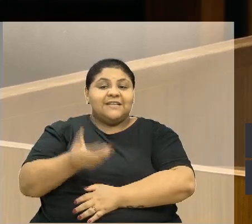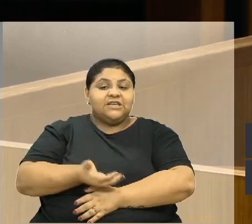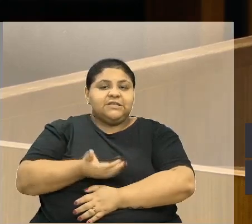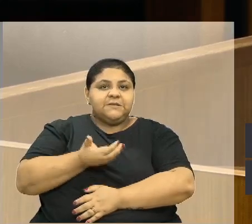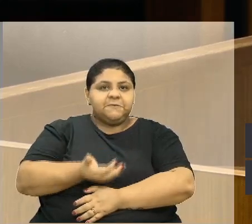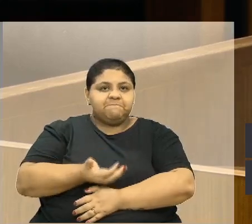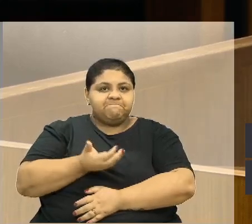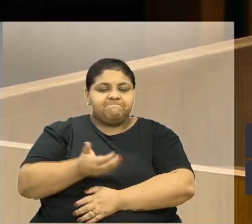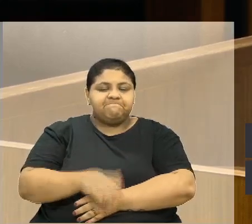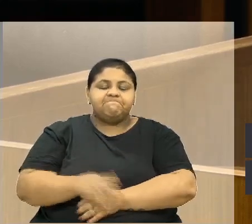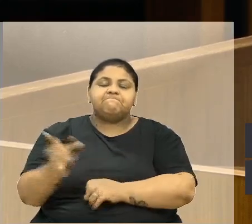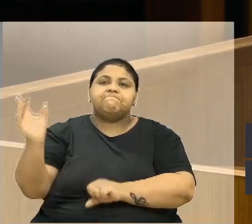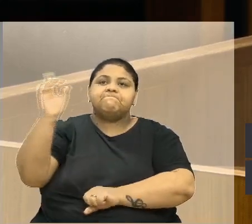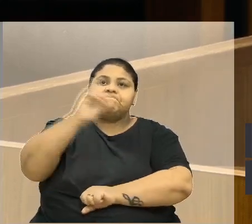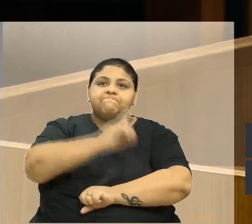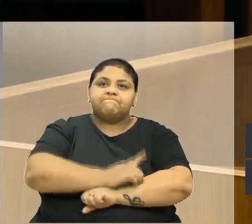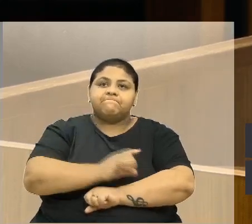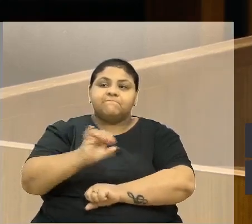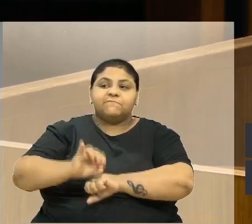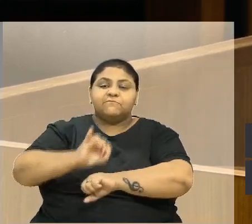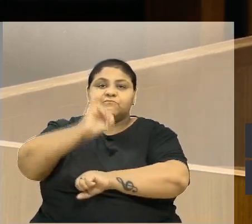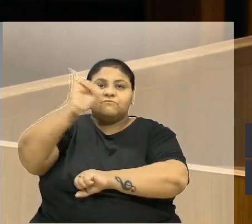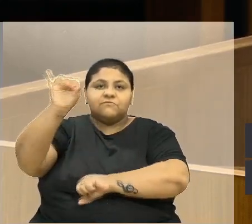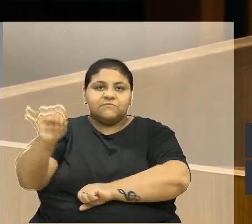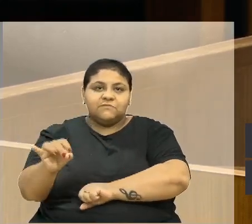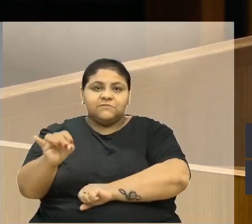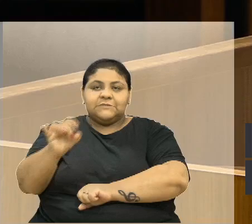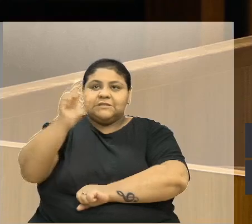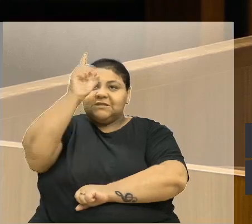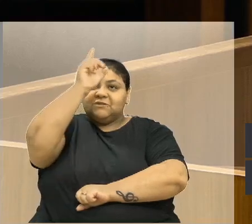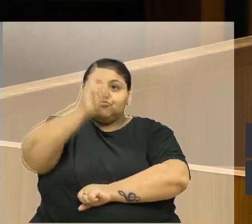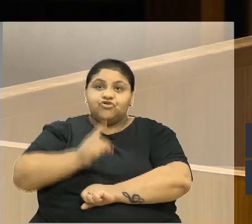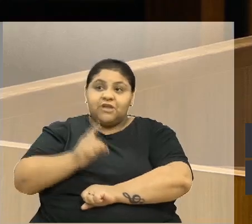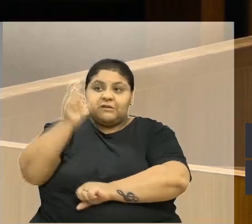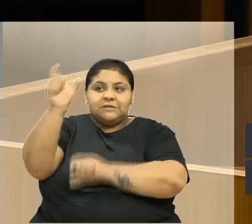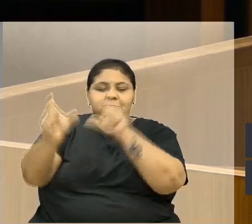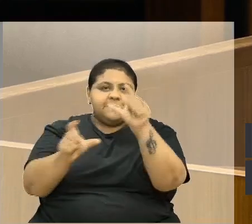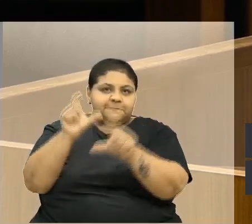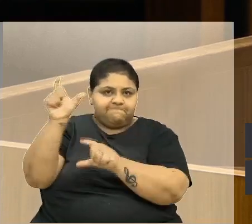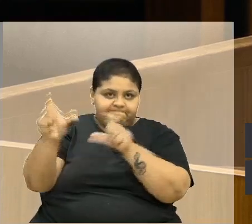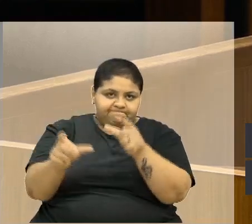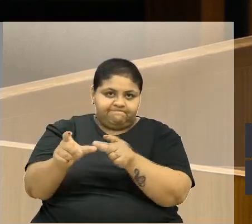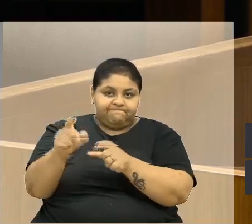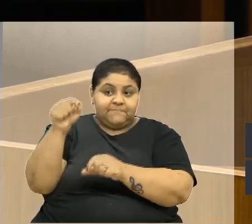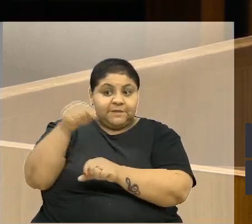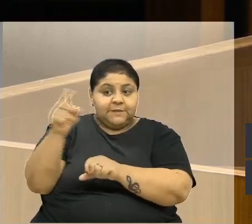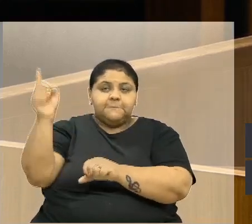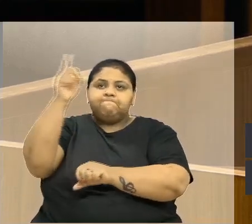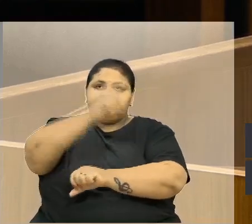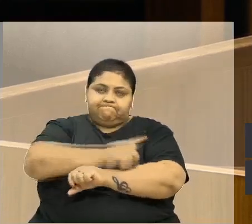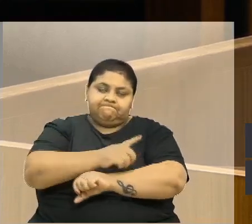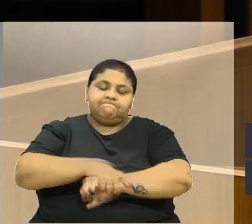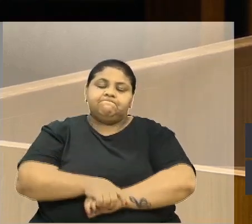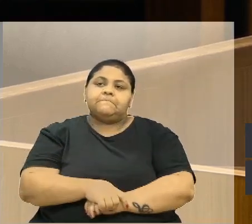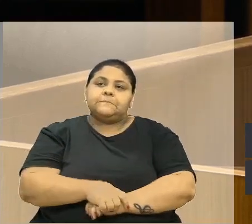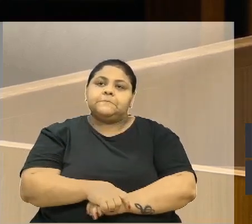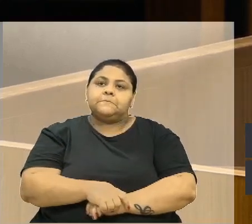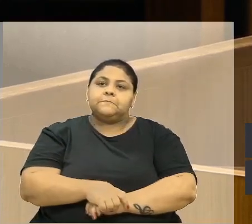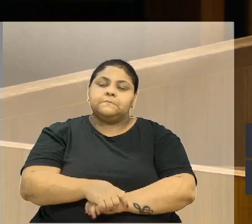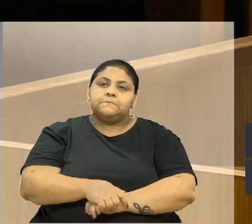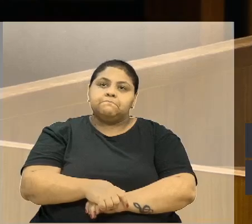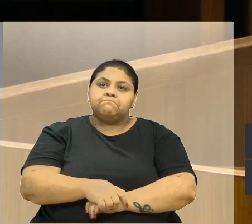dezembro. É o Dia Internacional dos Direitos Humanos. Essa data, ela